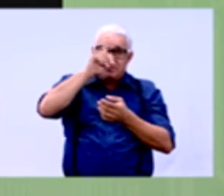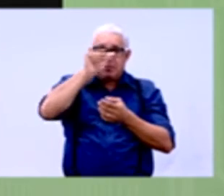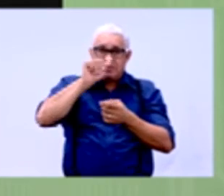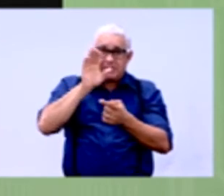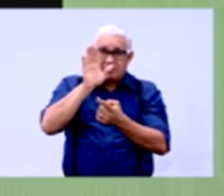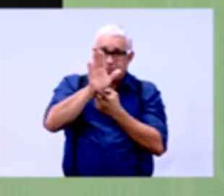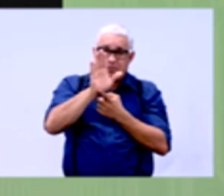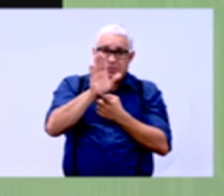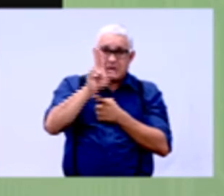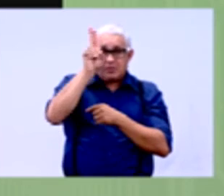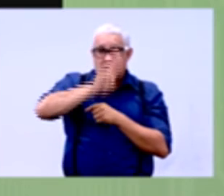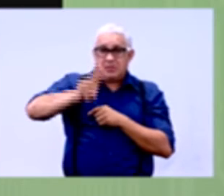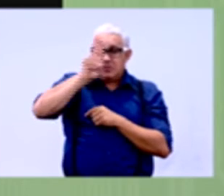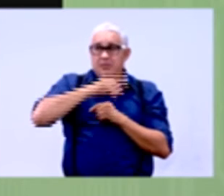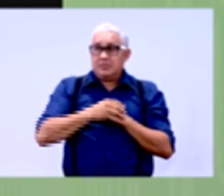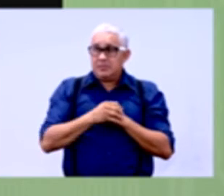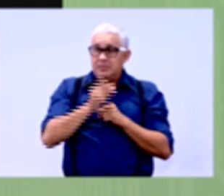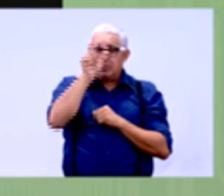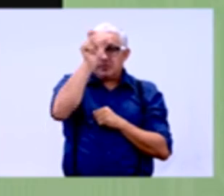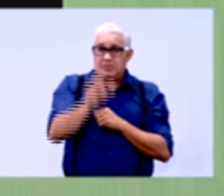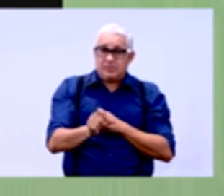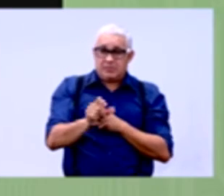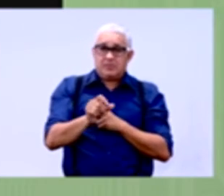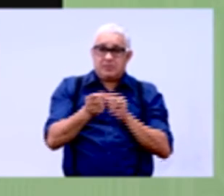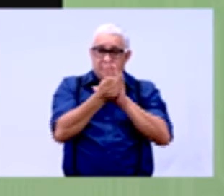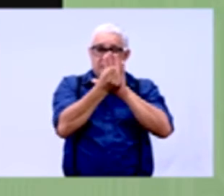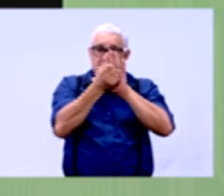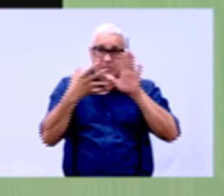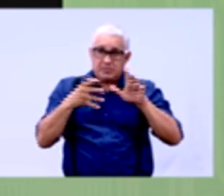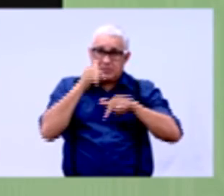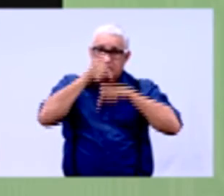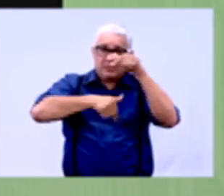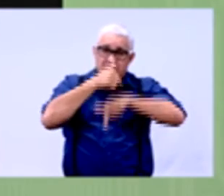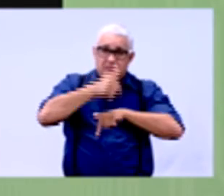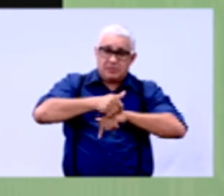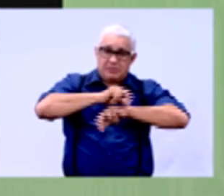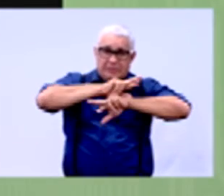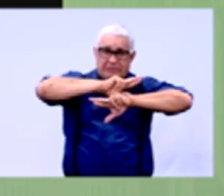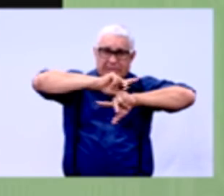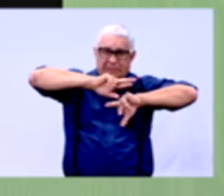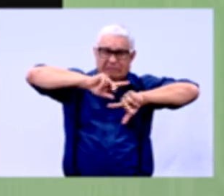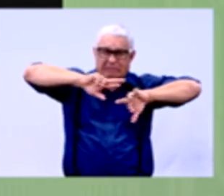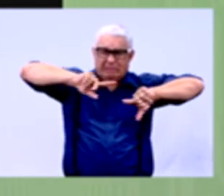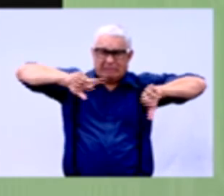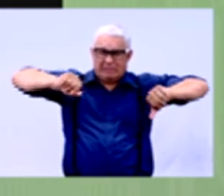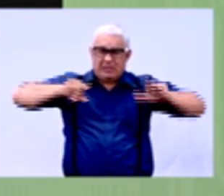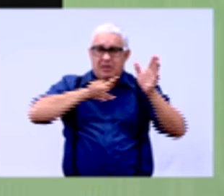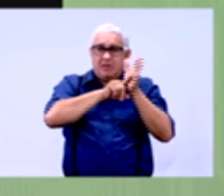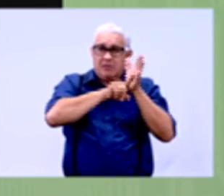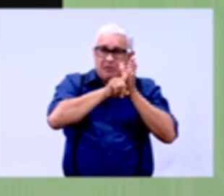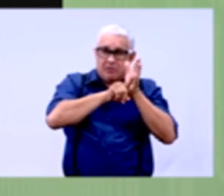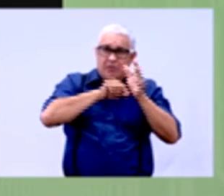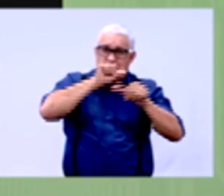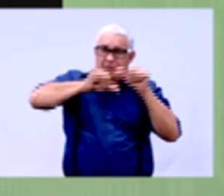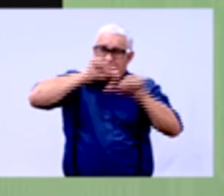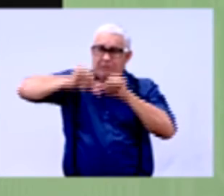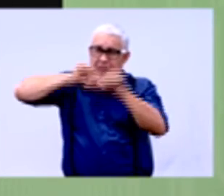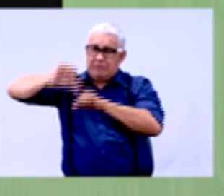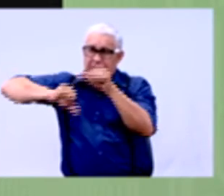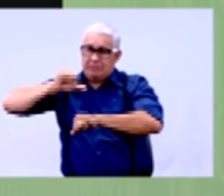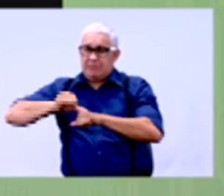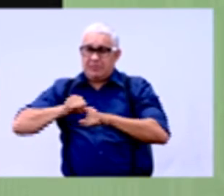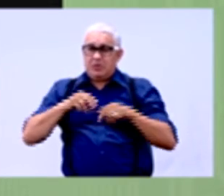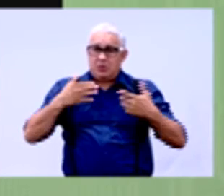apresentação do usuário. Então, quando a aplicação vai ter que trabalhar com muitas consultas ou muitas alterações,